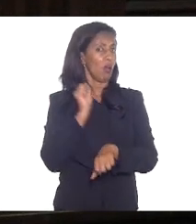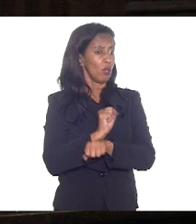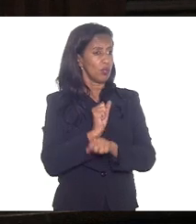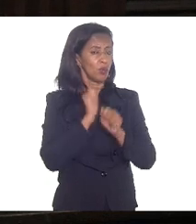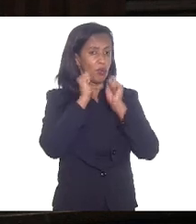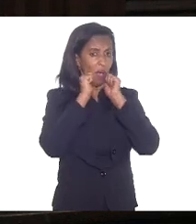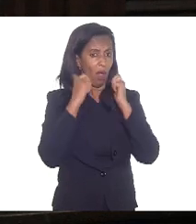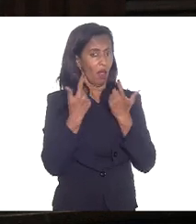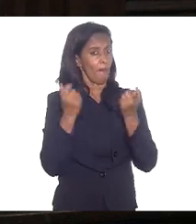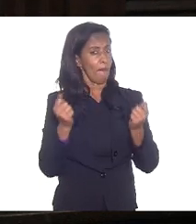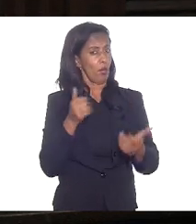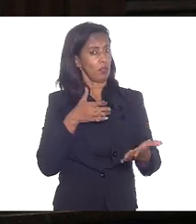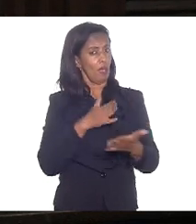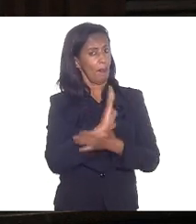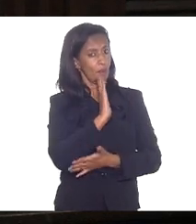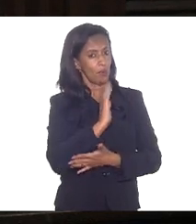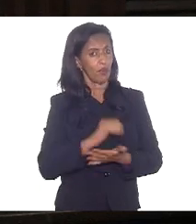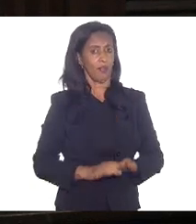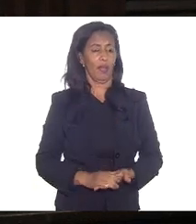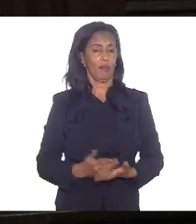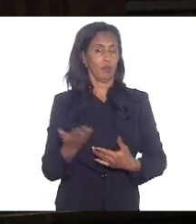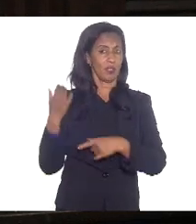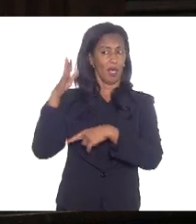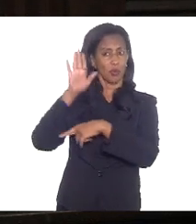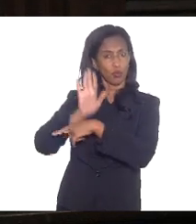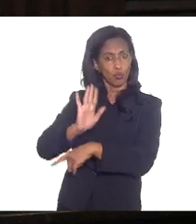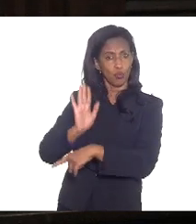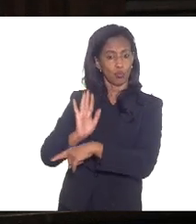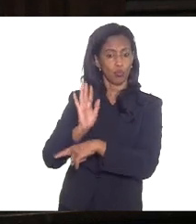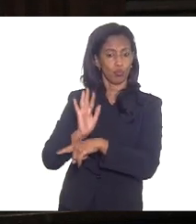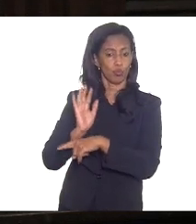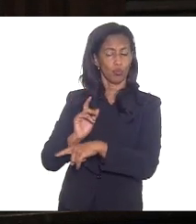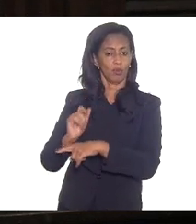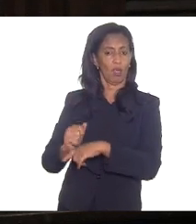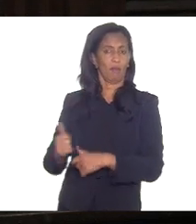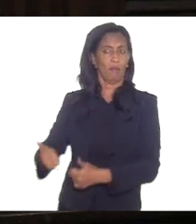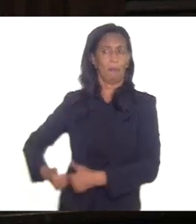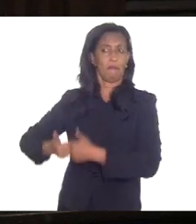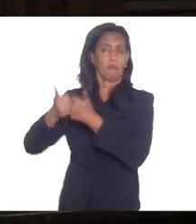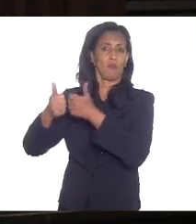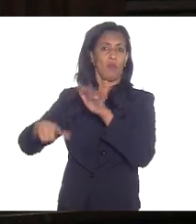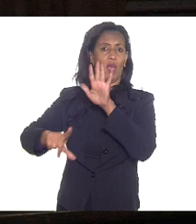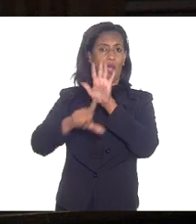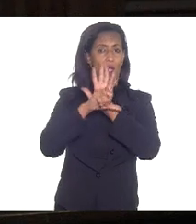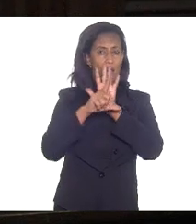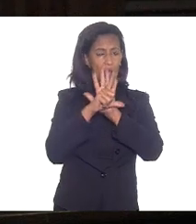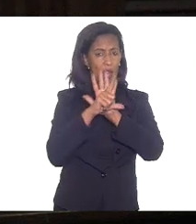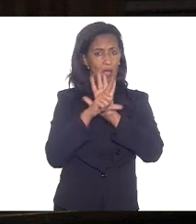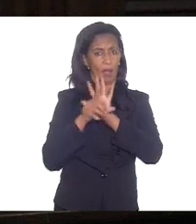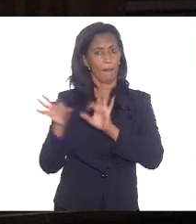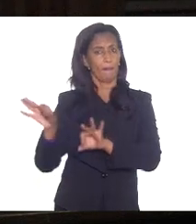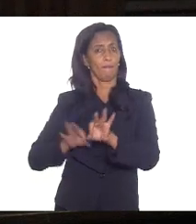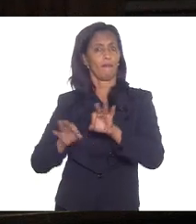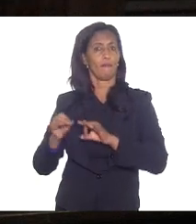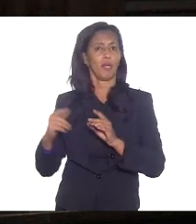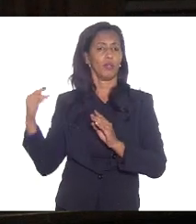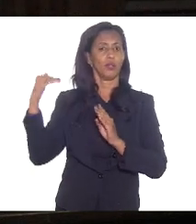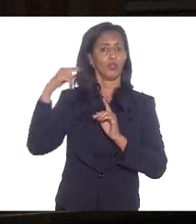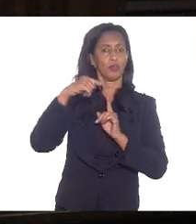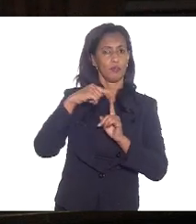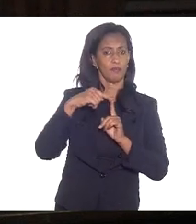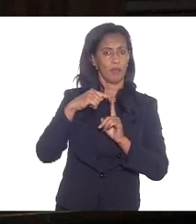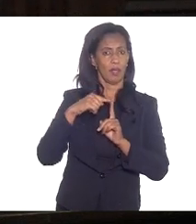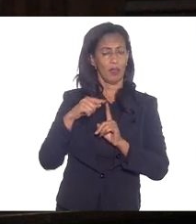possa aprová-lo e ele possa ajudar a materializar a implementação da lei do Plano de Metas Favela Cidadã. A gente